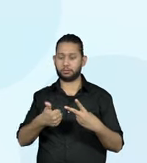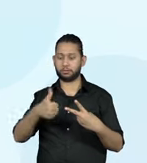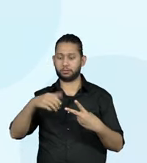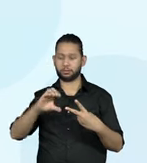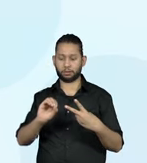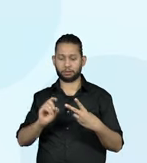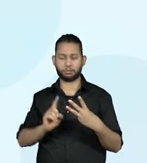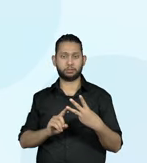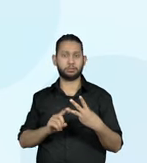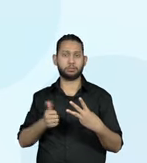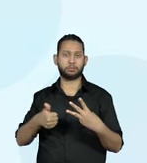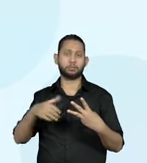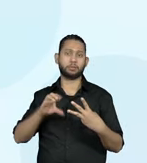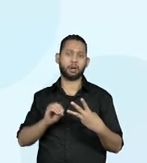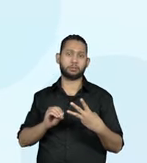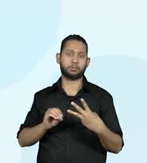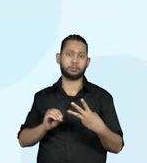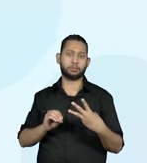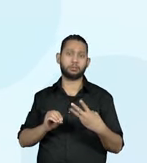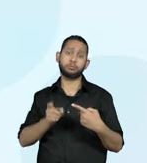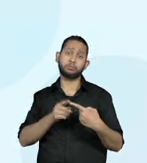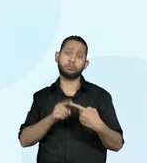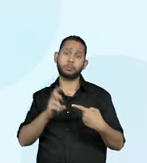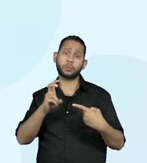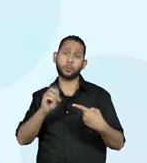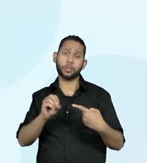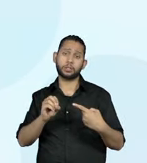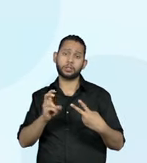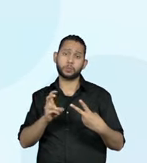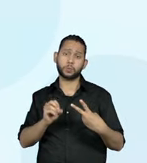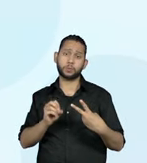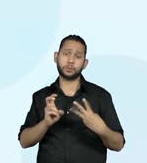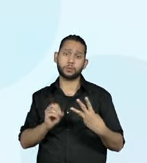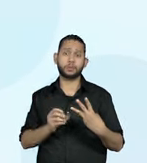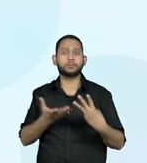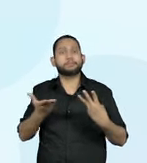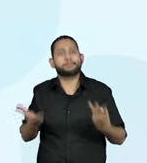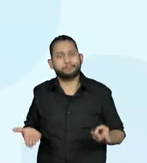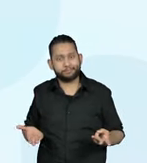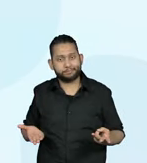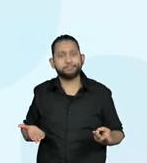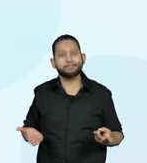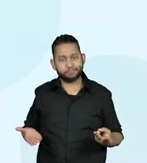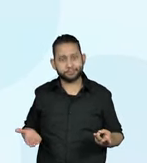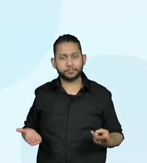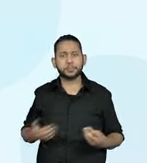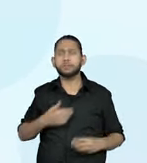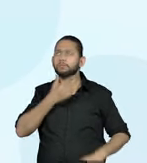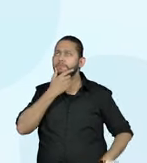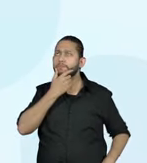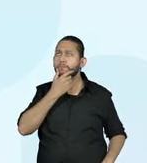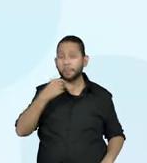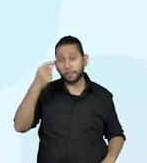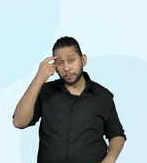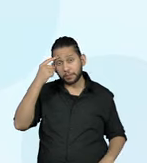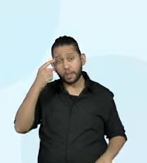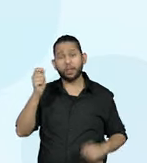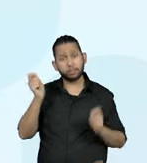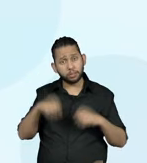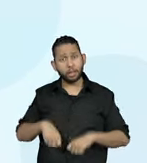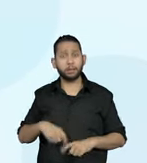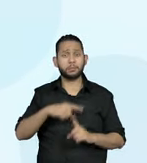Então, a gente já sabia que 10 páginas tinham 50 quadrinhos. Então, um aluno podia pensar de adição.